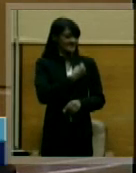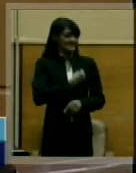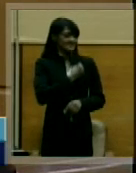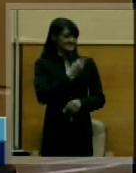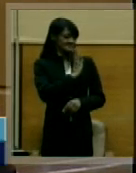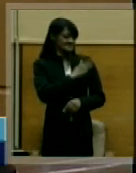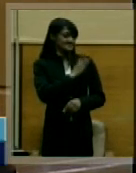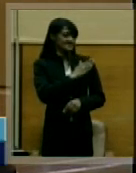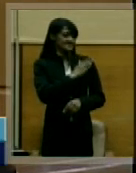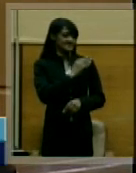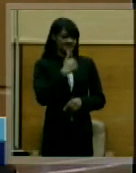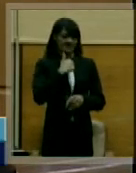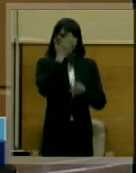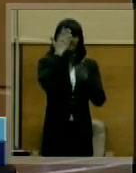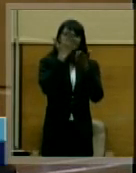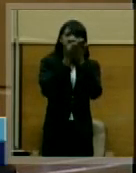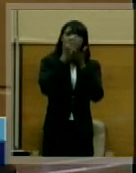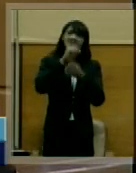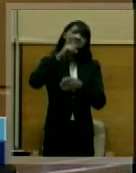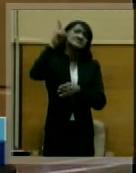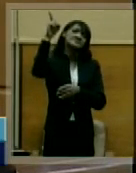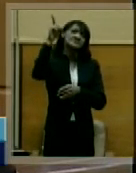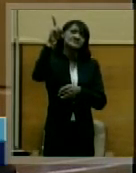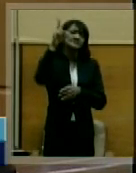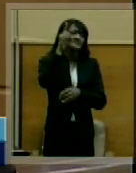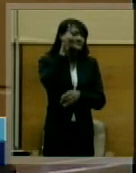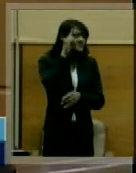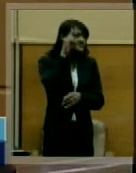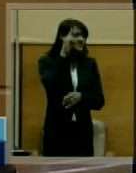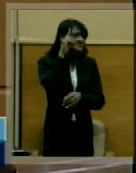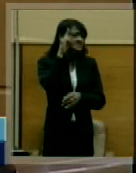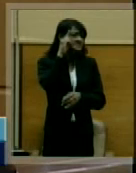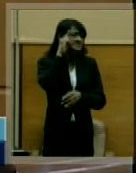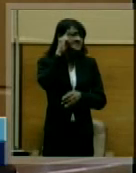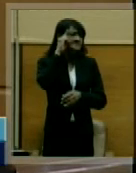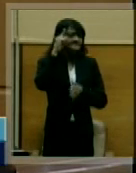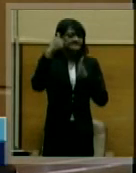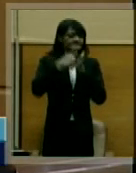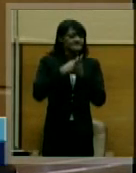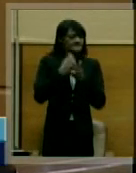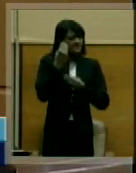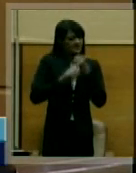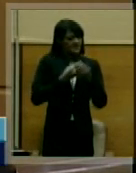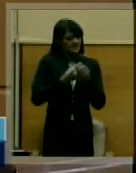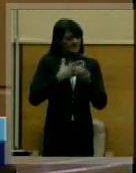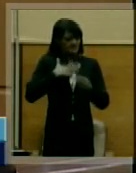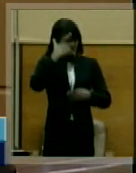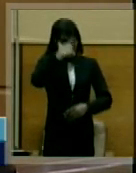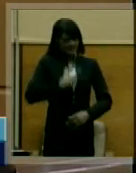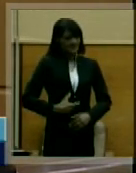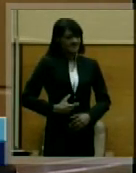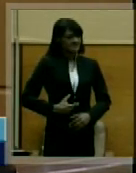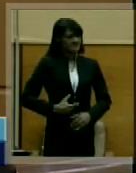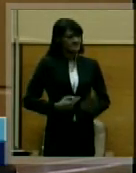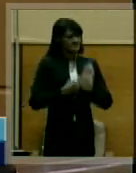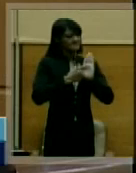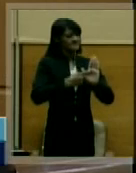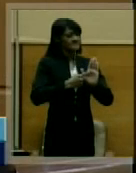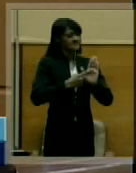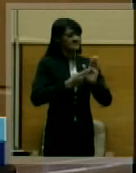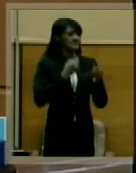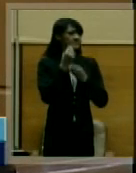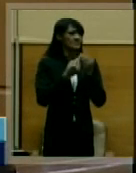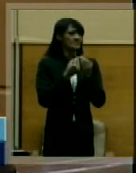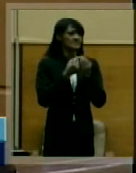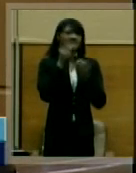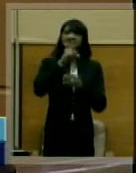Crendo eu em Deus, me pergunto todos os dias: que importa a minha roupa, o meu corpo, a minha aparência, se não vê Deus como vê